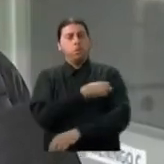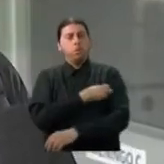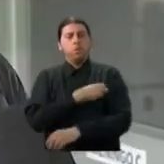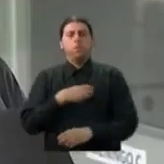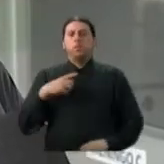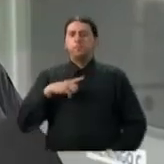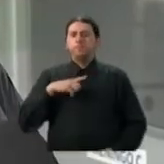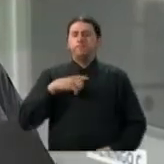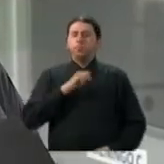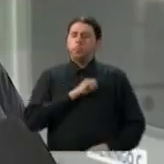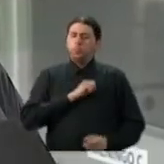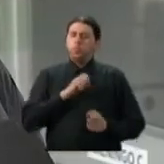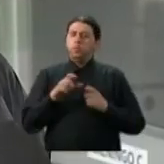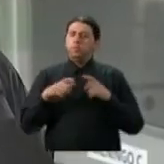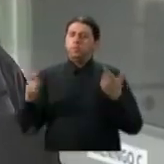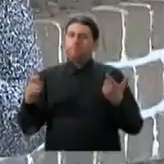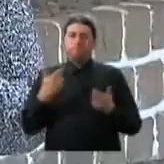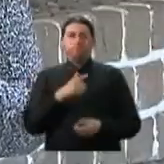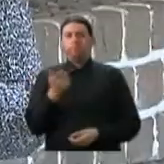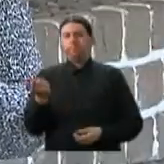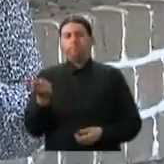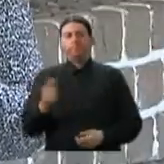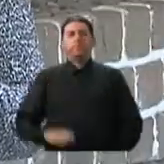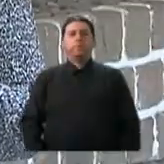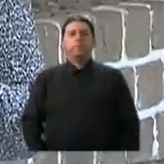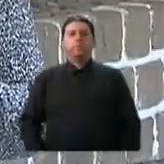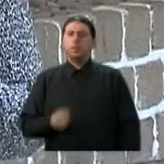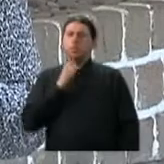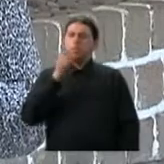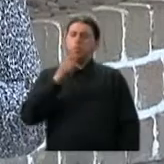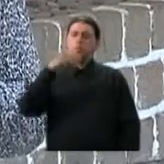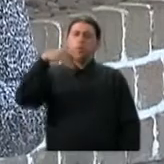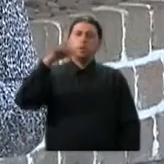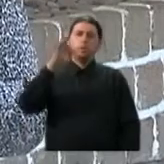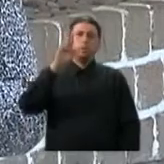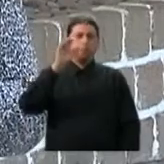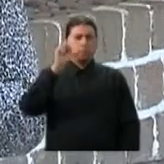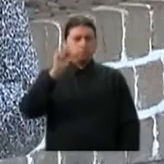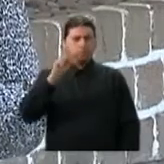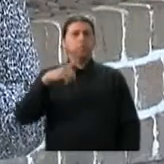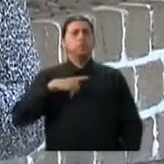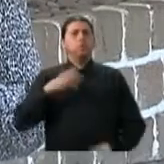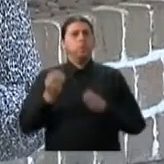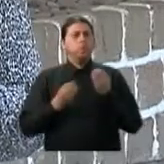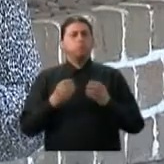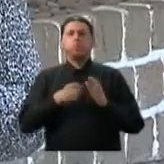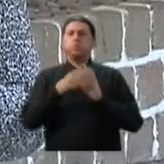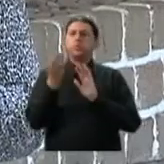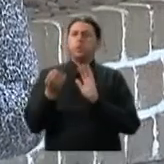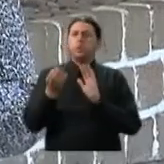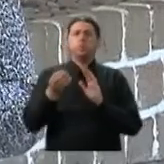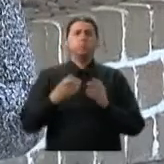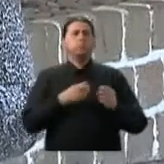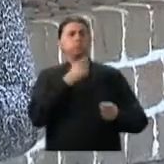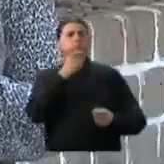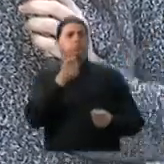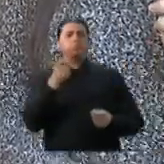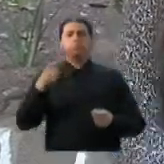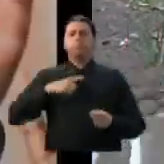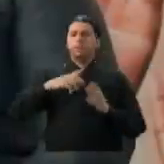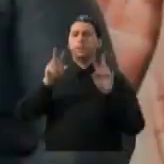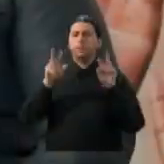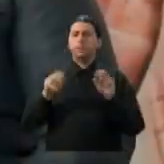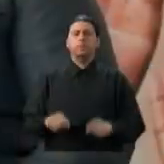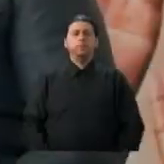atingiu mais a cobertura preconizada. O repórter Matheus Bonês vai saber agora qual a opinião de alguns pais e adolescentes sobre esse